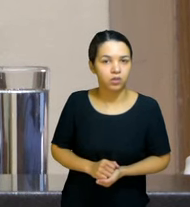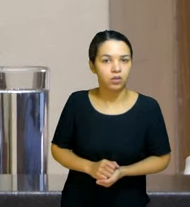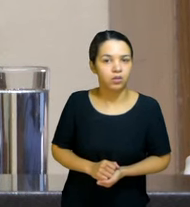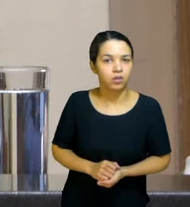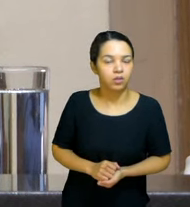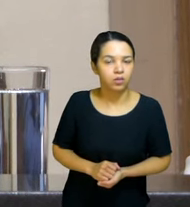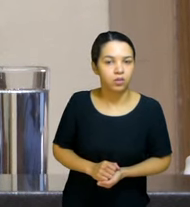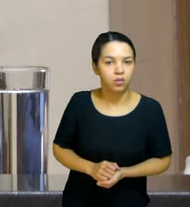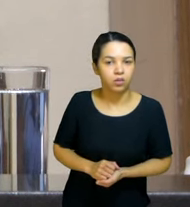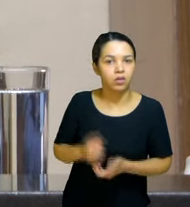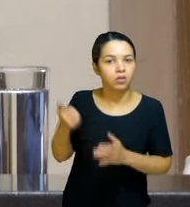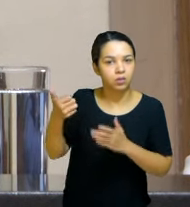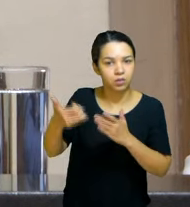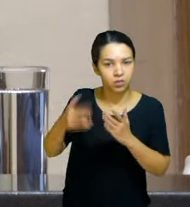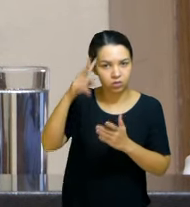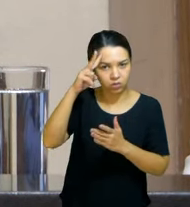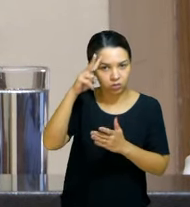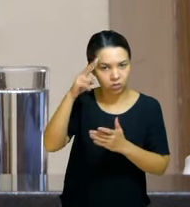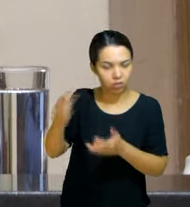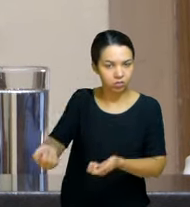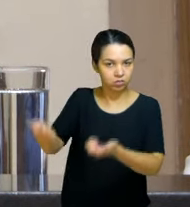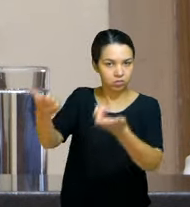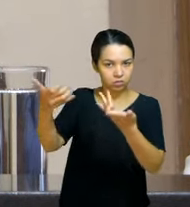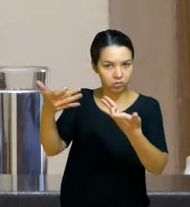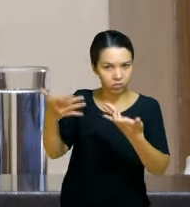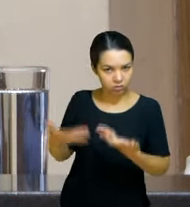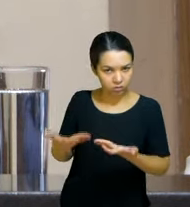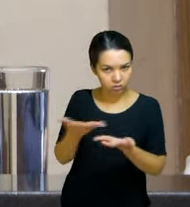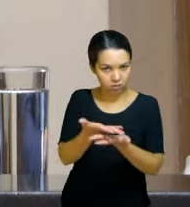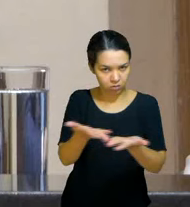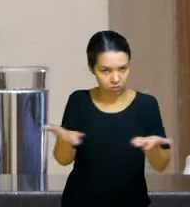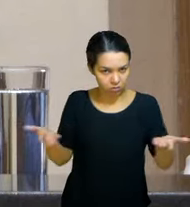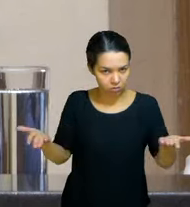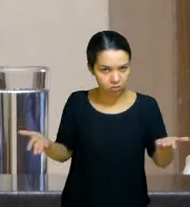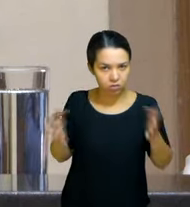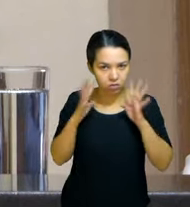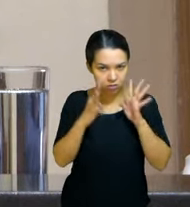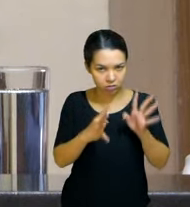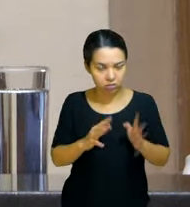histórico que ele me trouxe e que trouxe a todos aqui